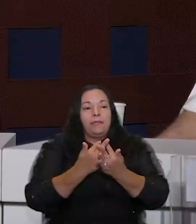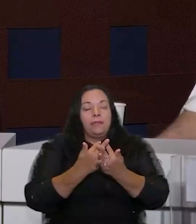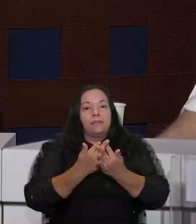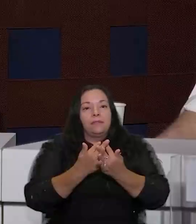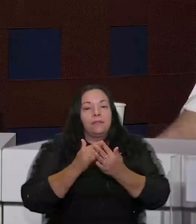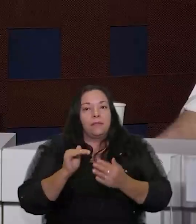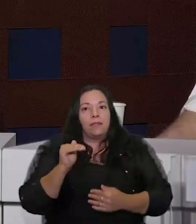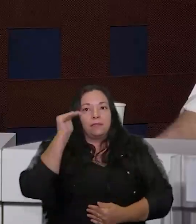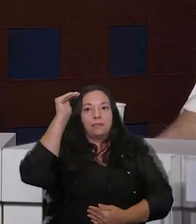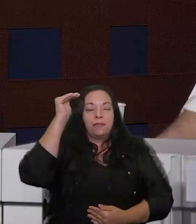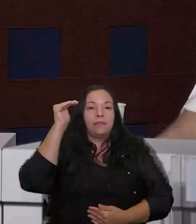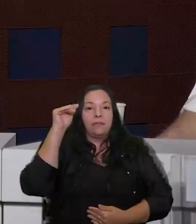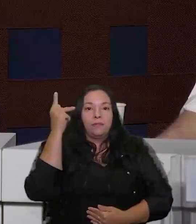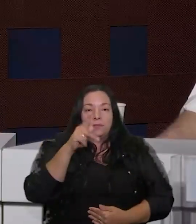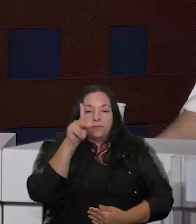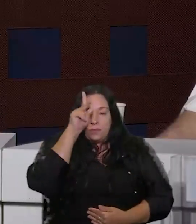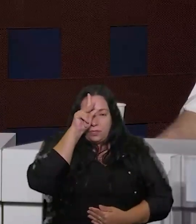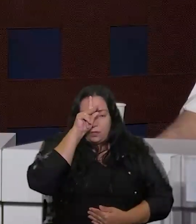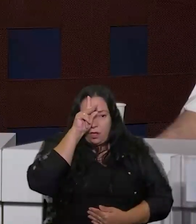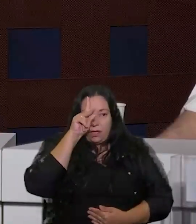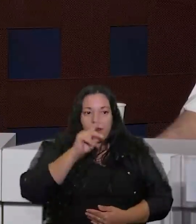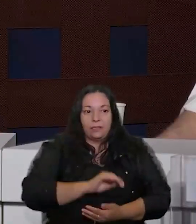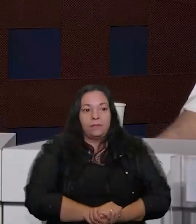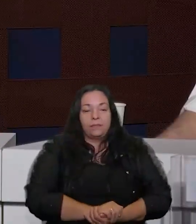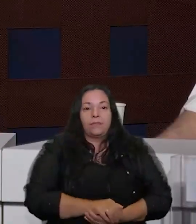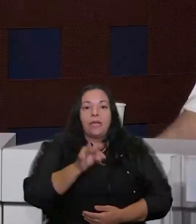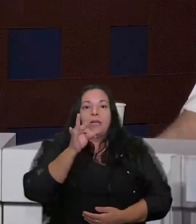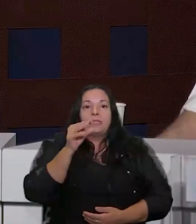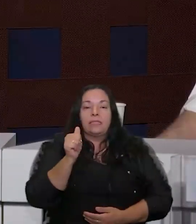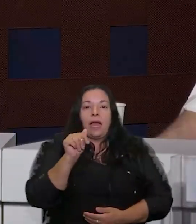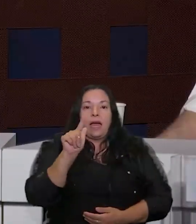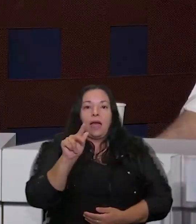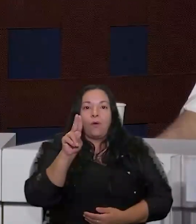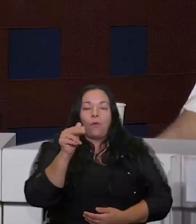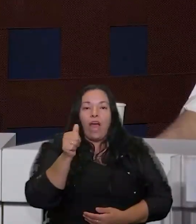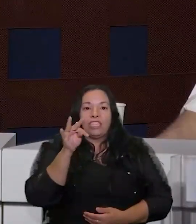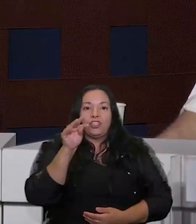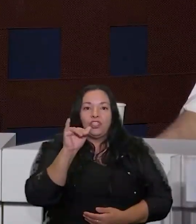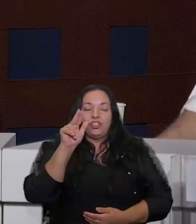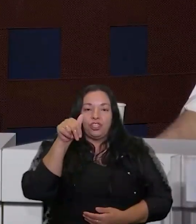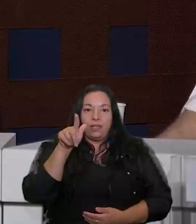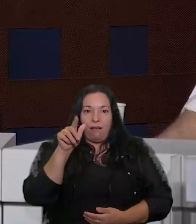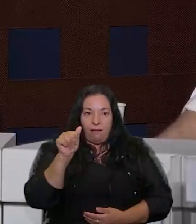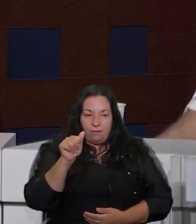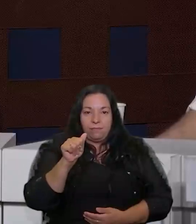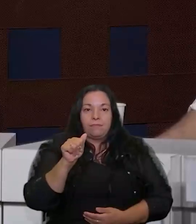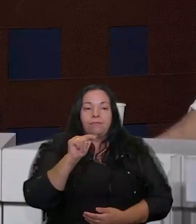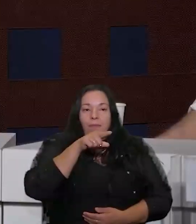na cidade, né? Elas têm as suas histórias lá, na cidade, por exemplo, de Taguatinga, que é onde eu nasci e fui criada.